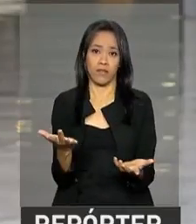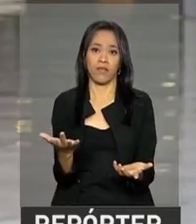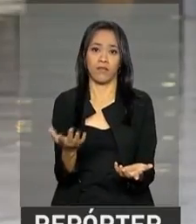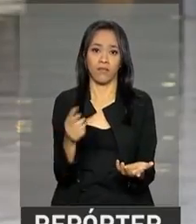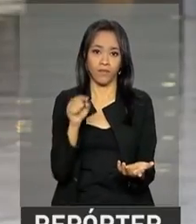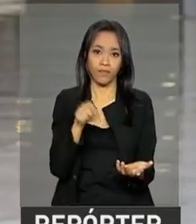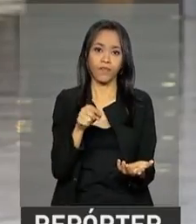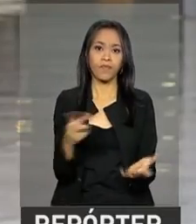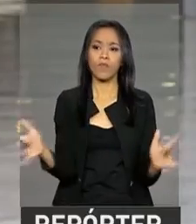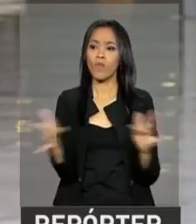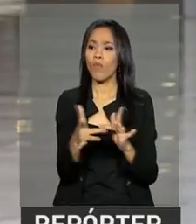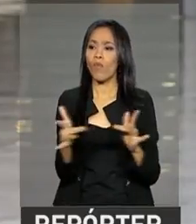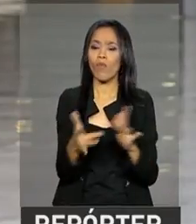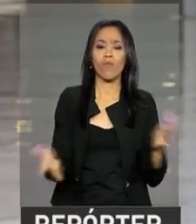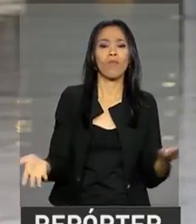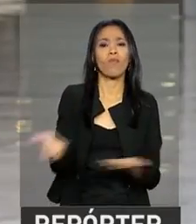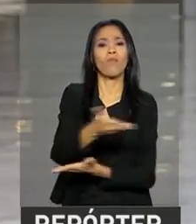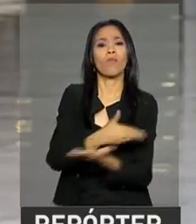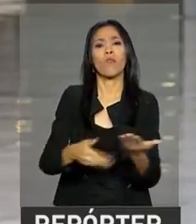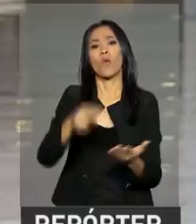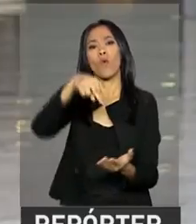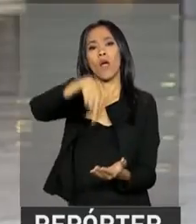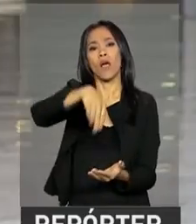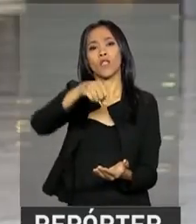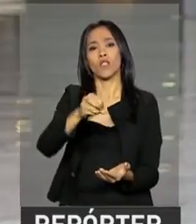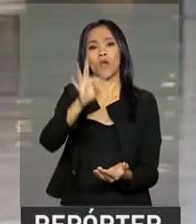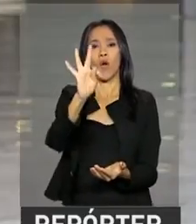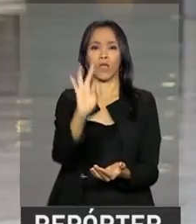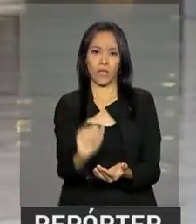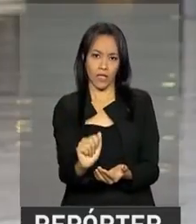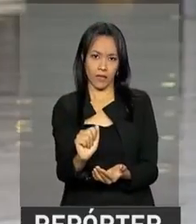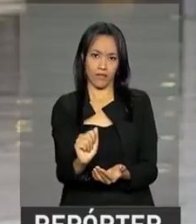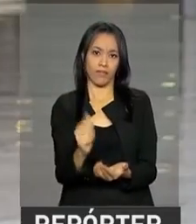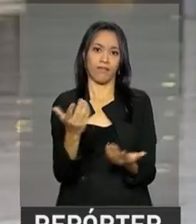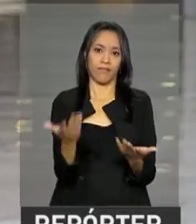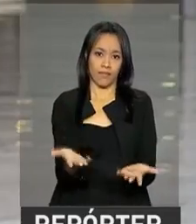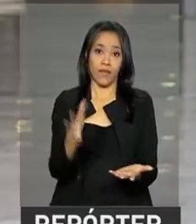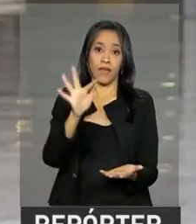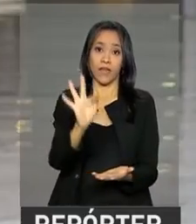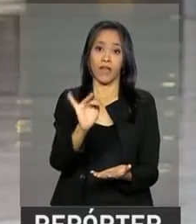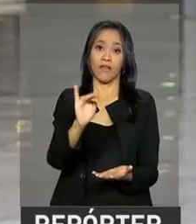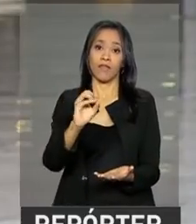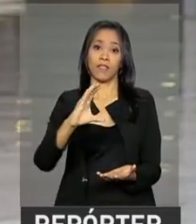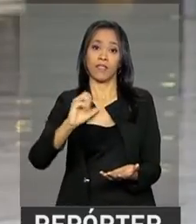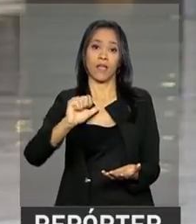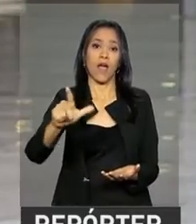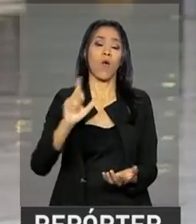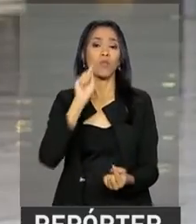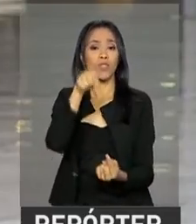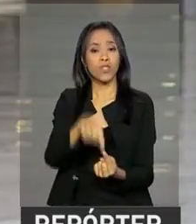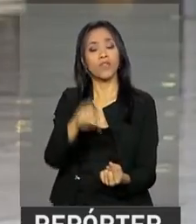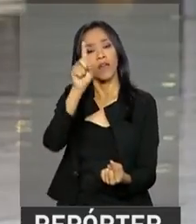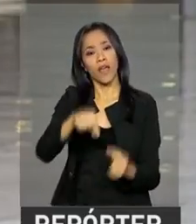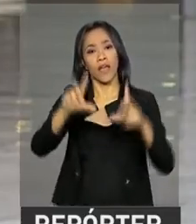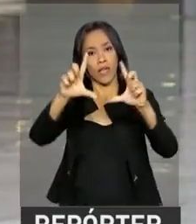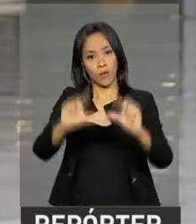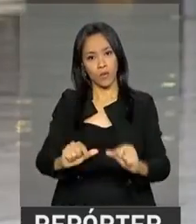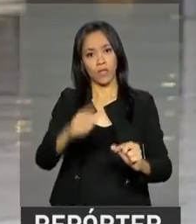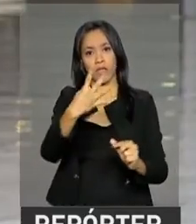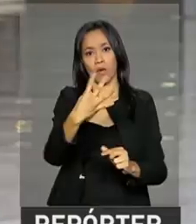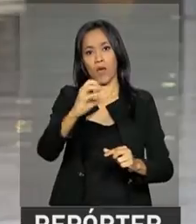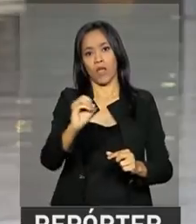fazendo a integração aí com a nota fiscal eletrônica. A expectativa do governo, viu, Leandro, é de reduzirem até 40% com